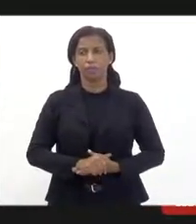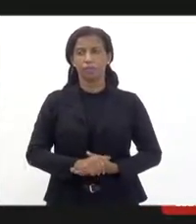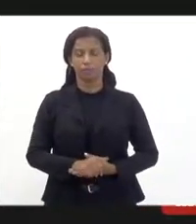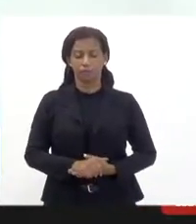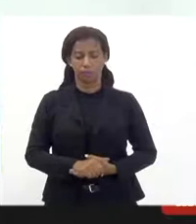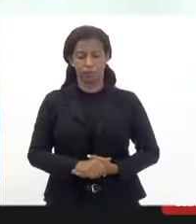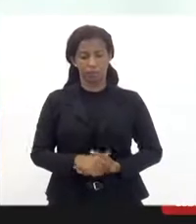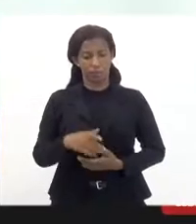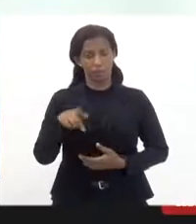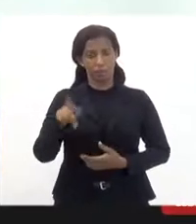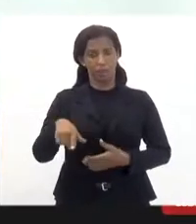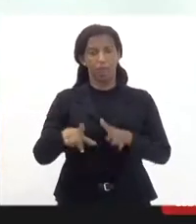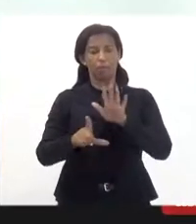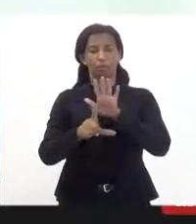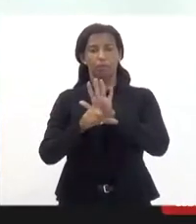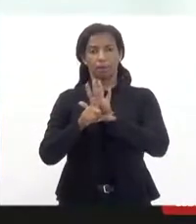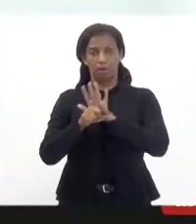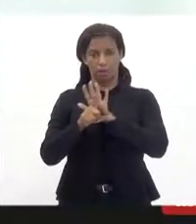que é uma lei